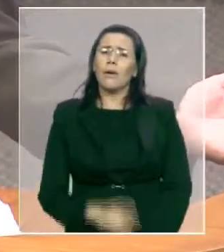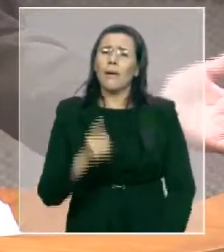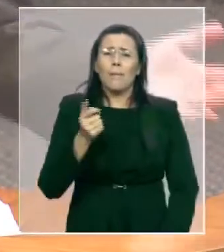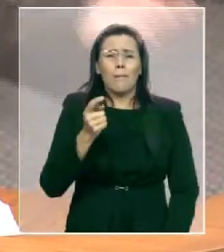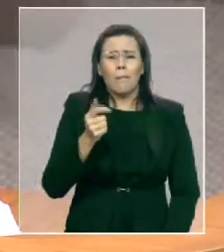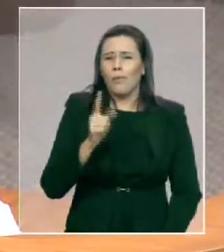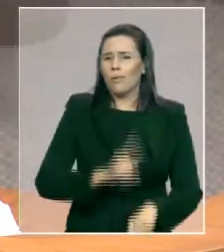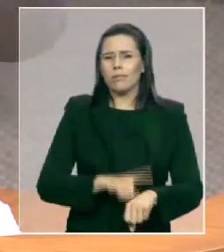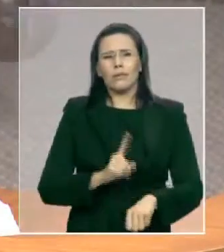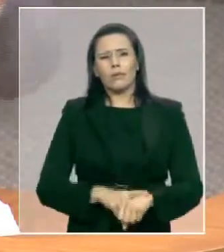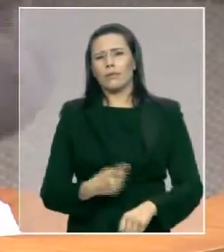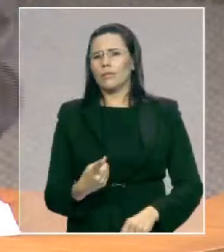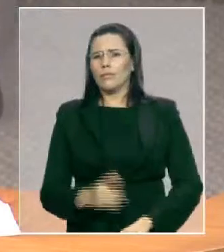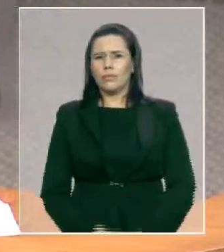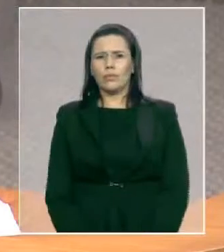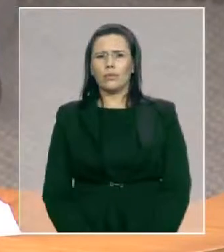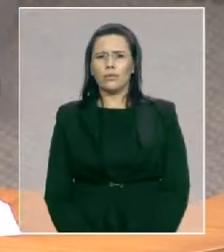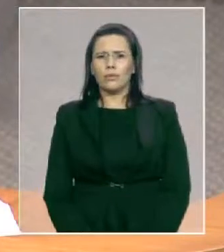Então,